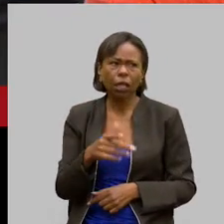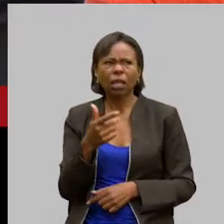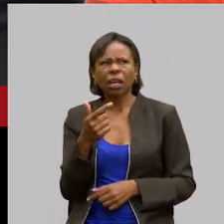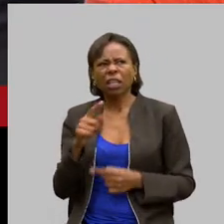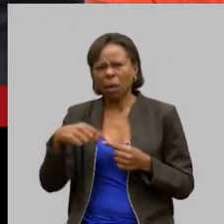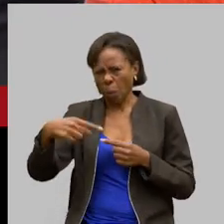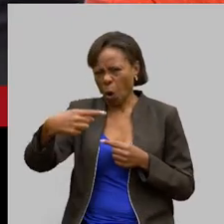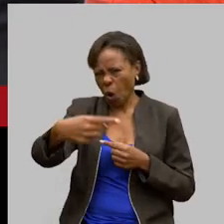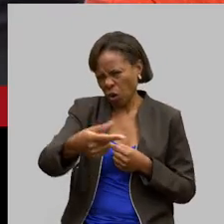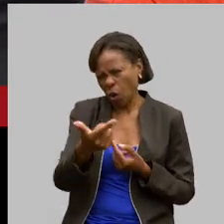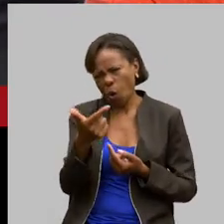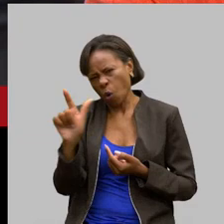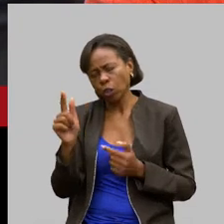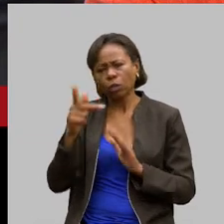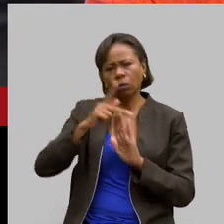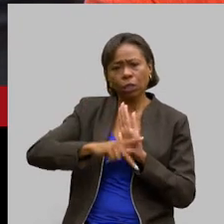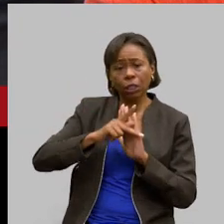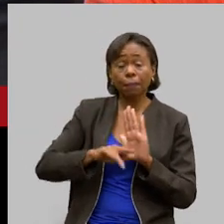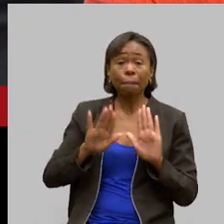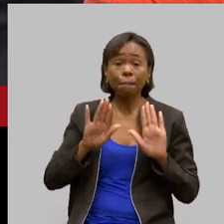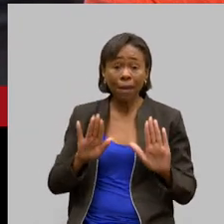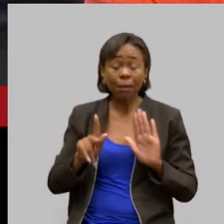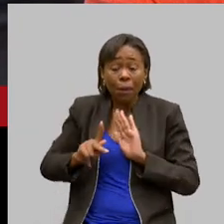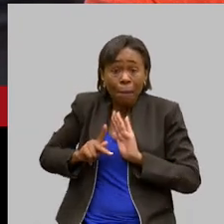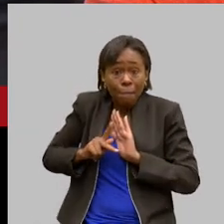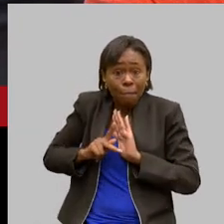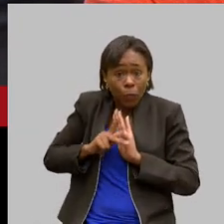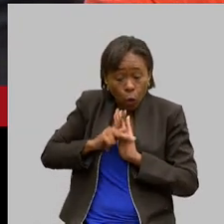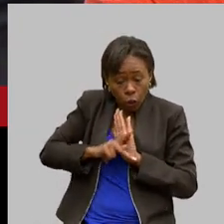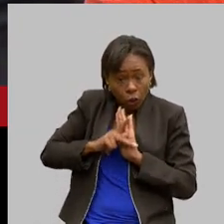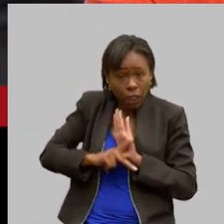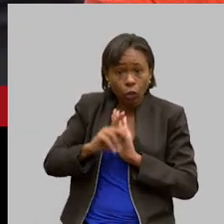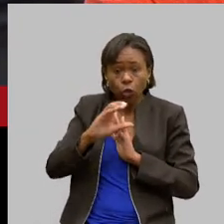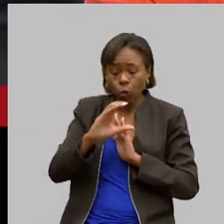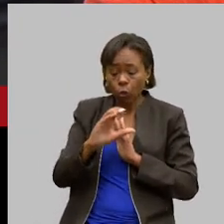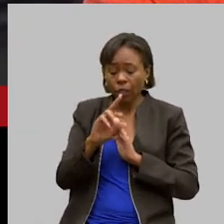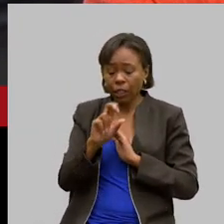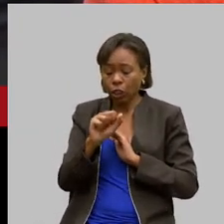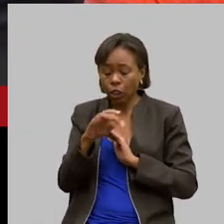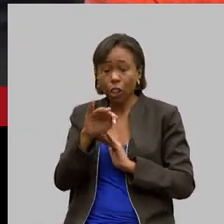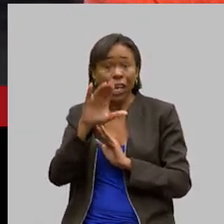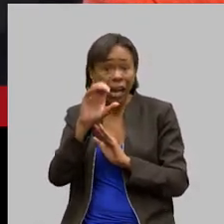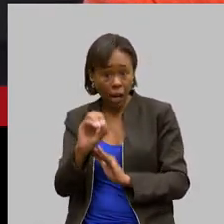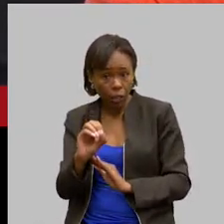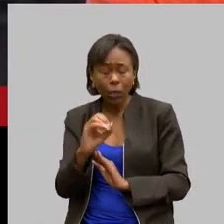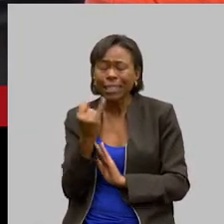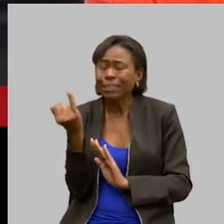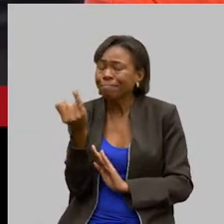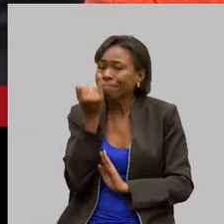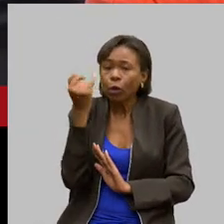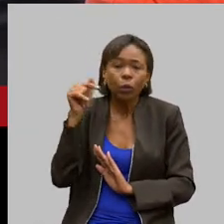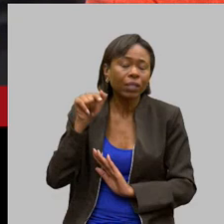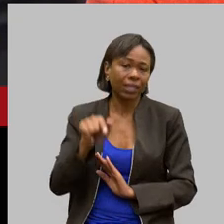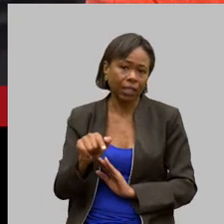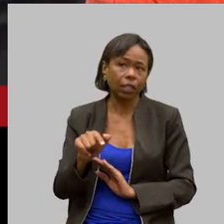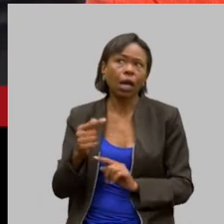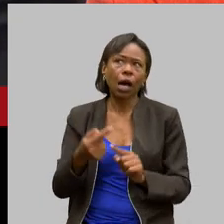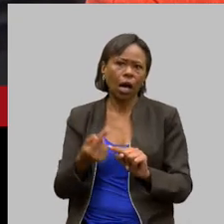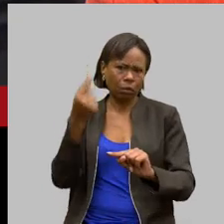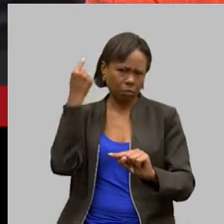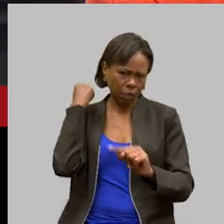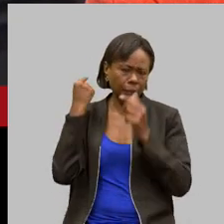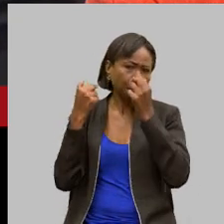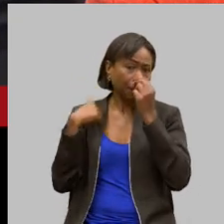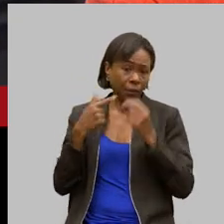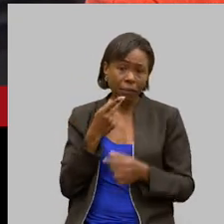esse projeto em específico do deputado Cristiano Silveira é muito importante para nós na minha última fala na Tribuna no ano passado eu fiz esse apelo